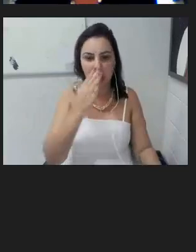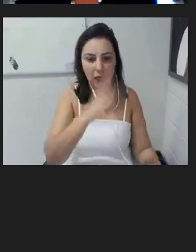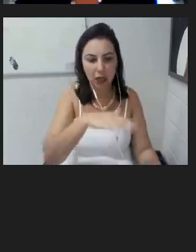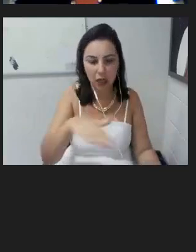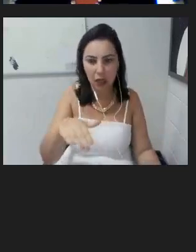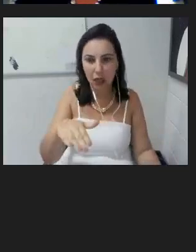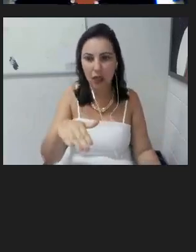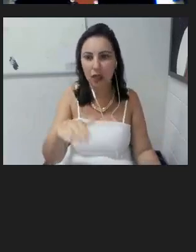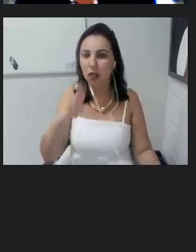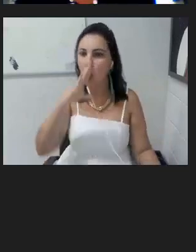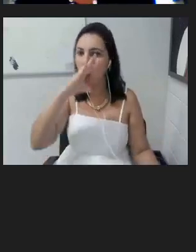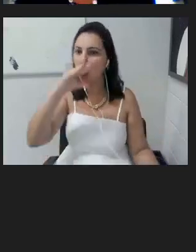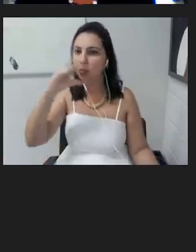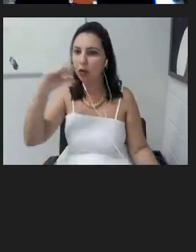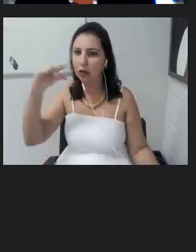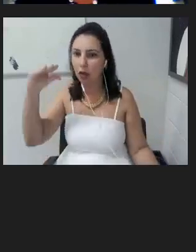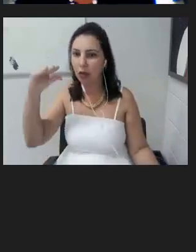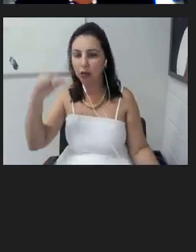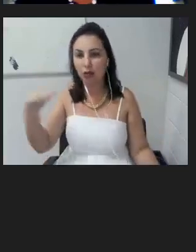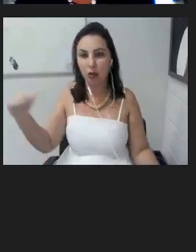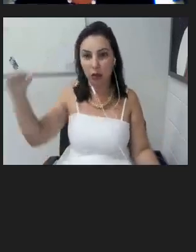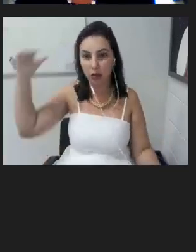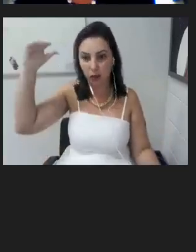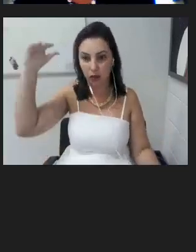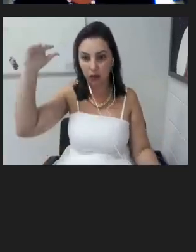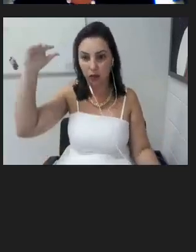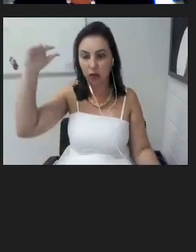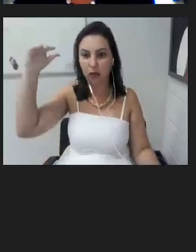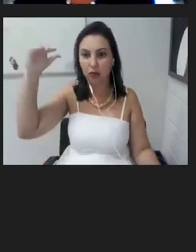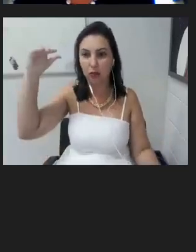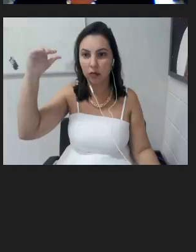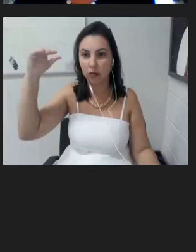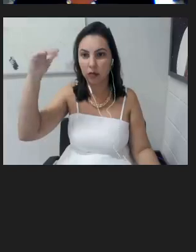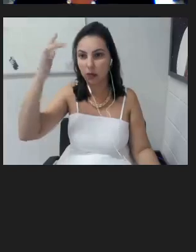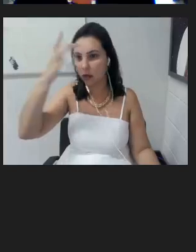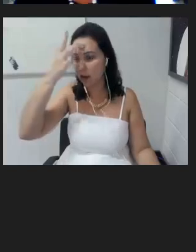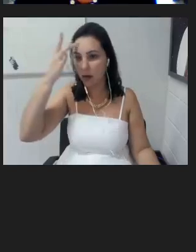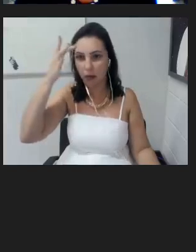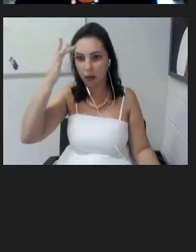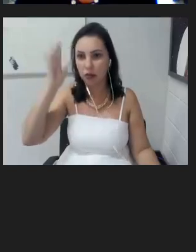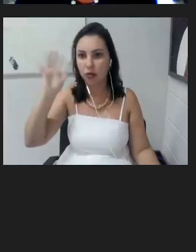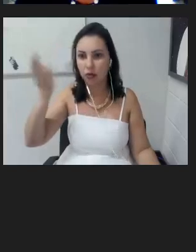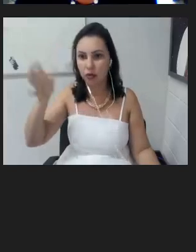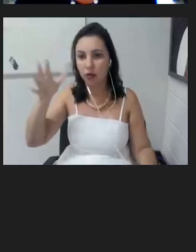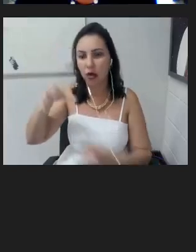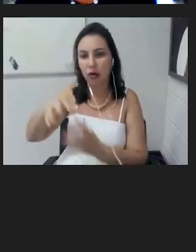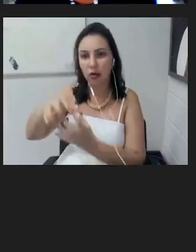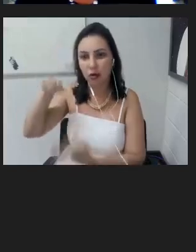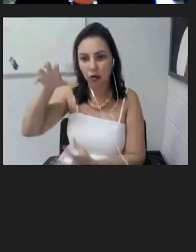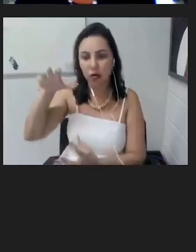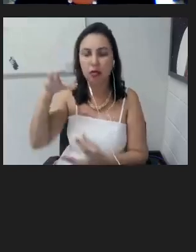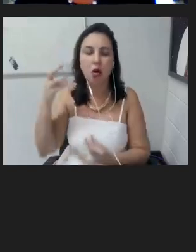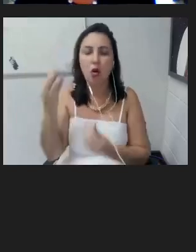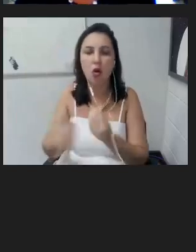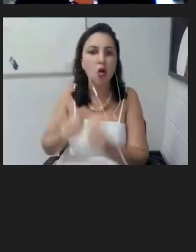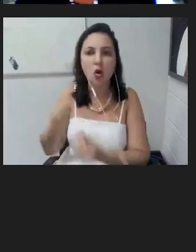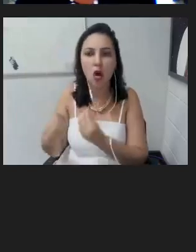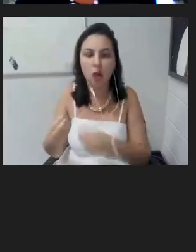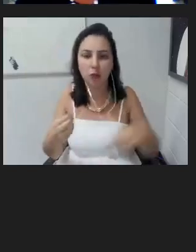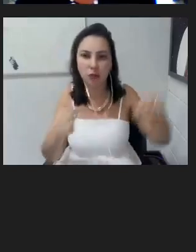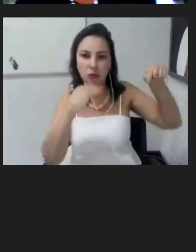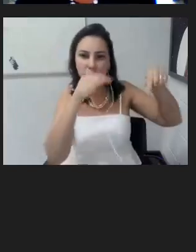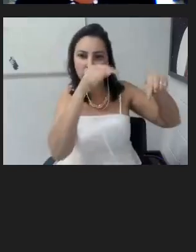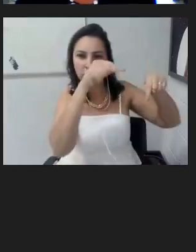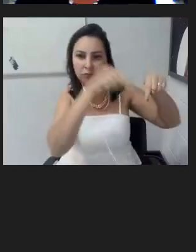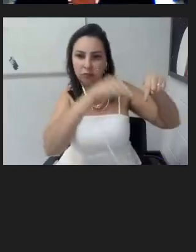um adolescente, se eu pegar um adulto, se eu pegar uma pessoa já na velhice, os modos de